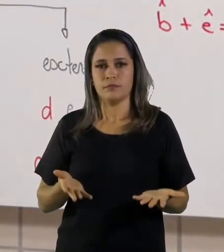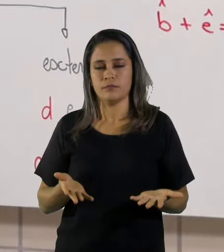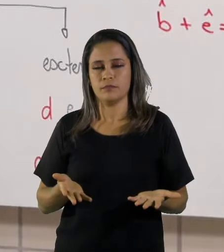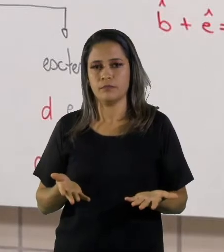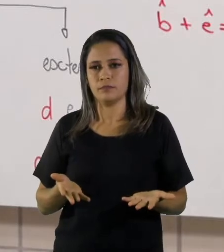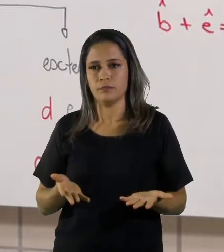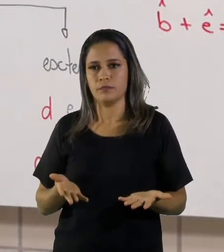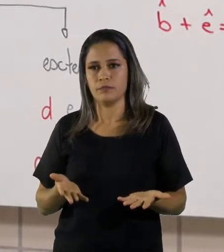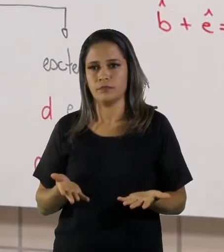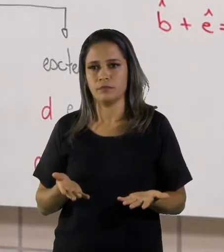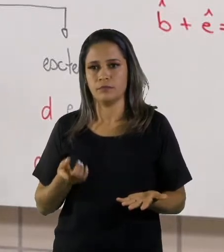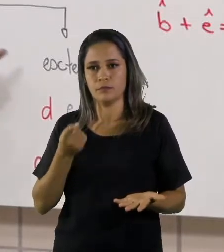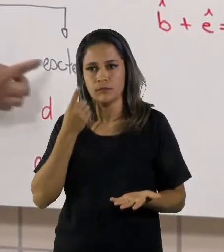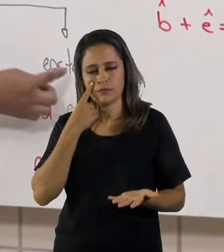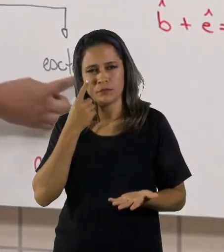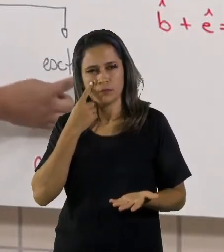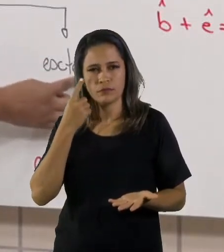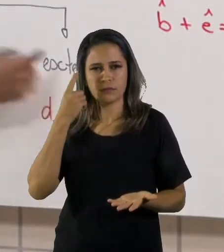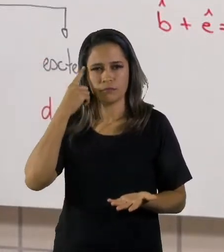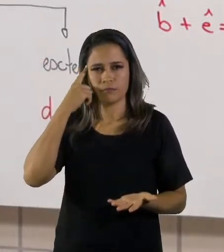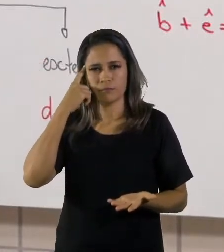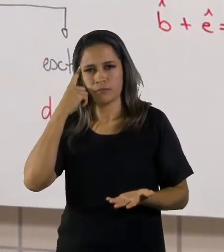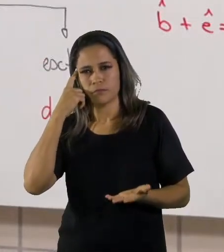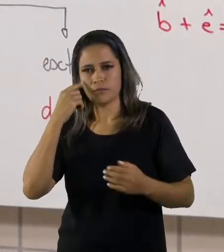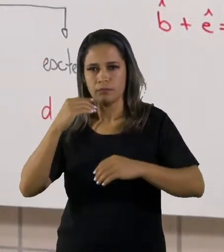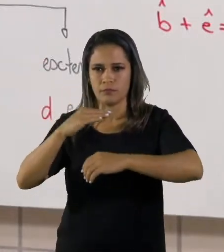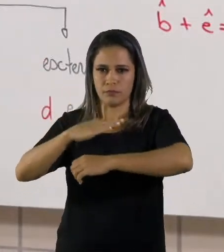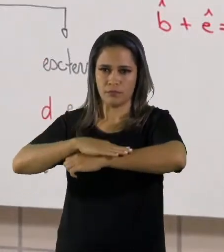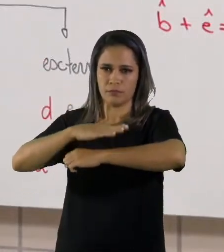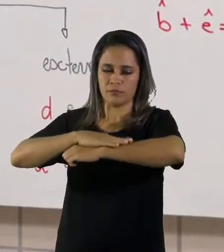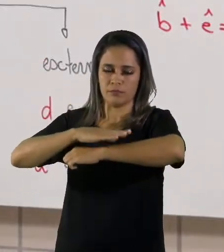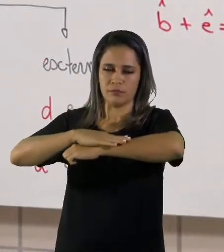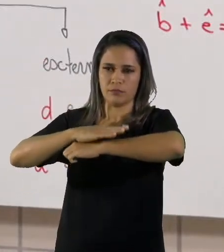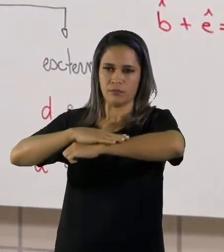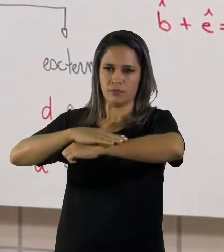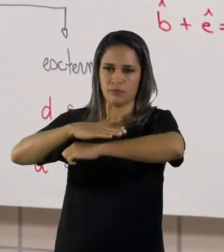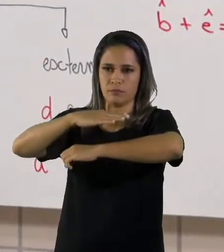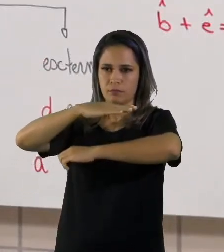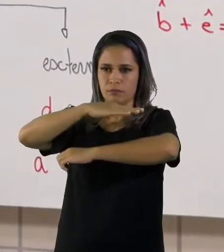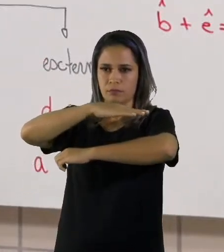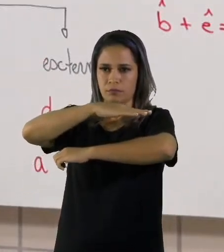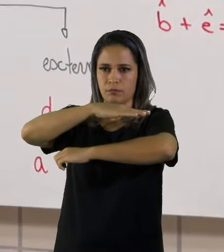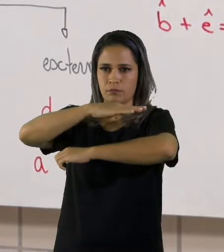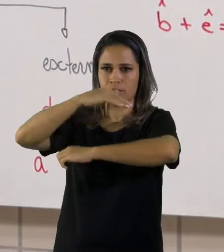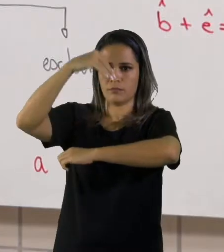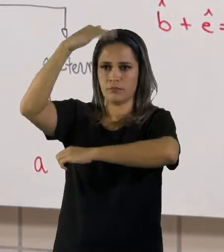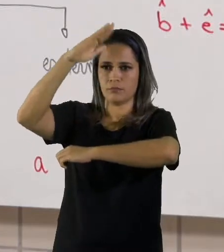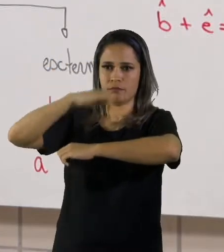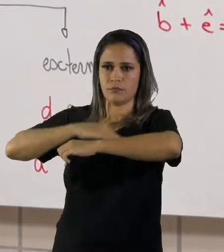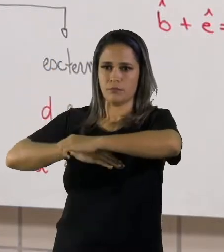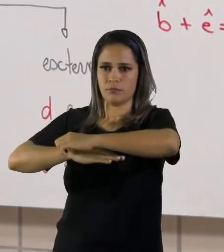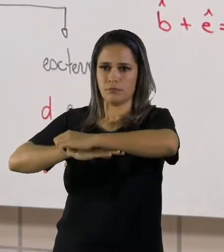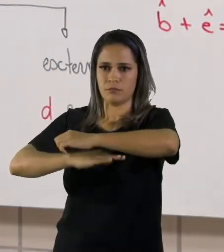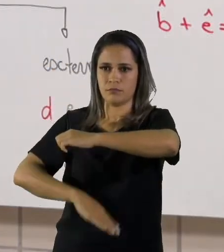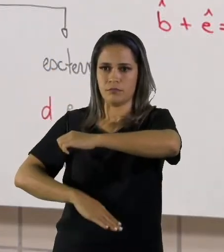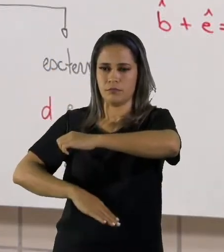eu vou pensar nos ângulos externos, ou seja, naqueles que estão fora.